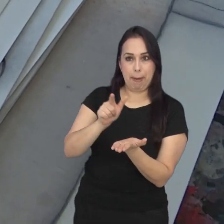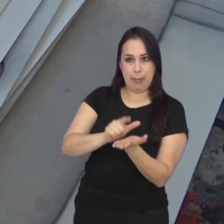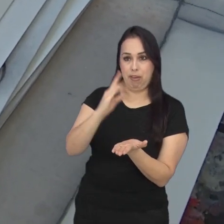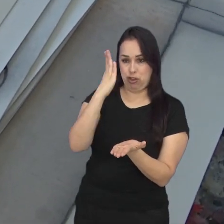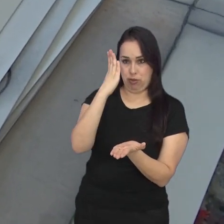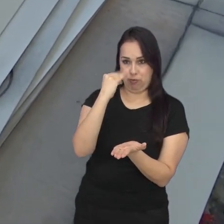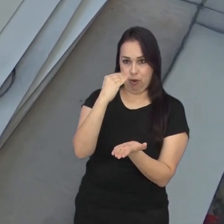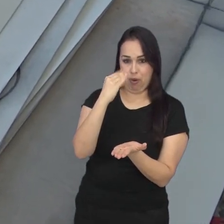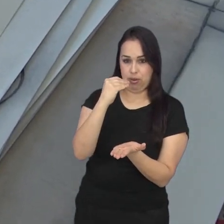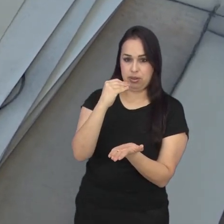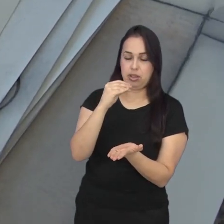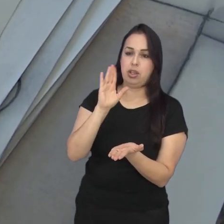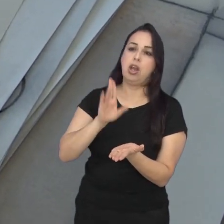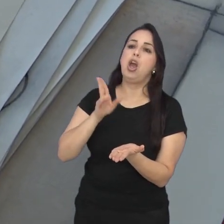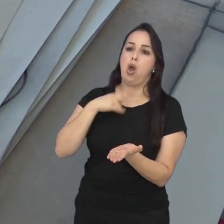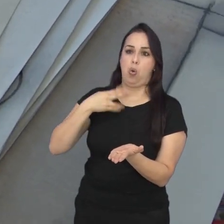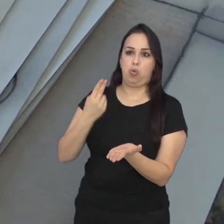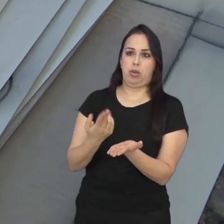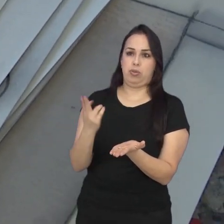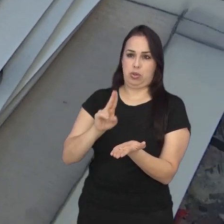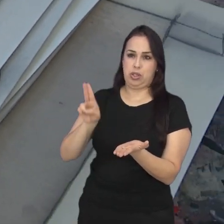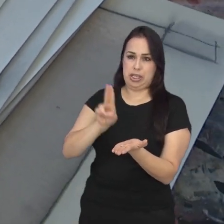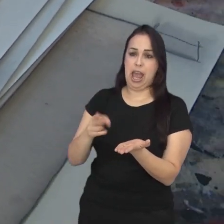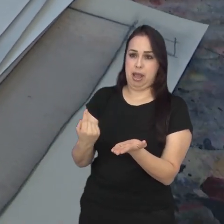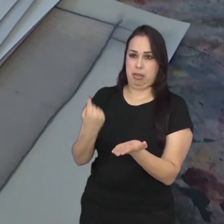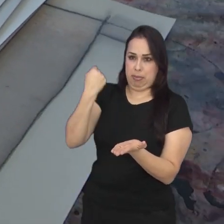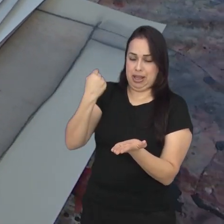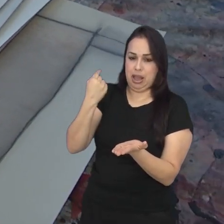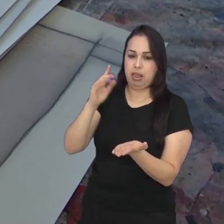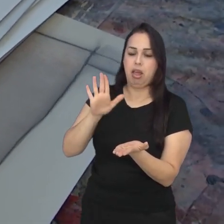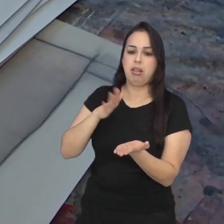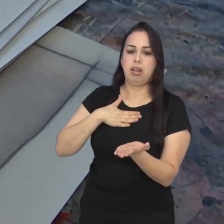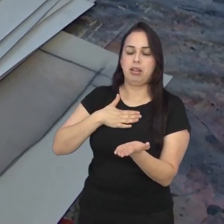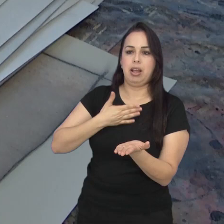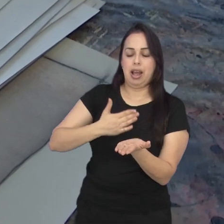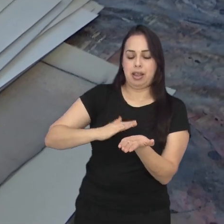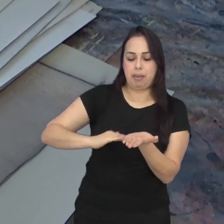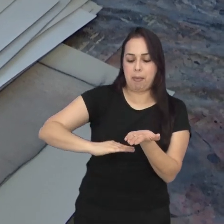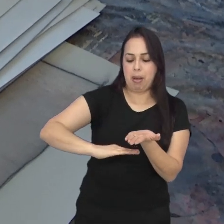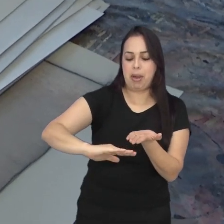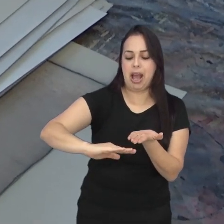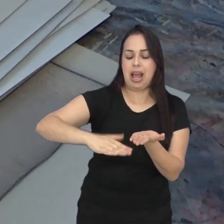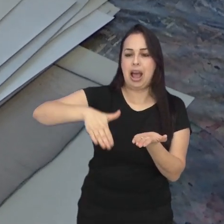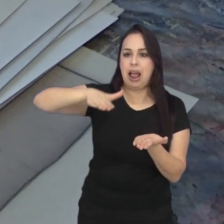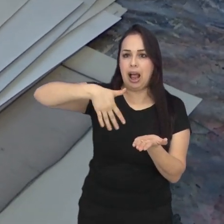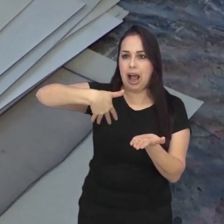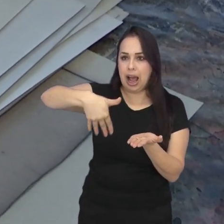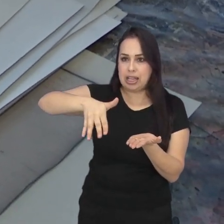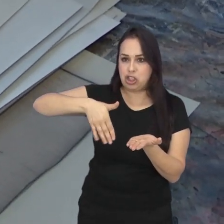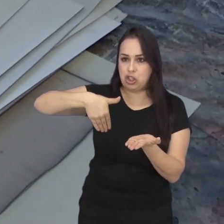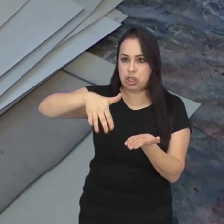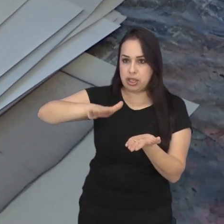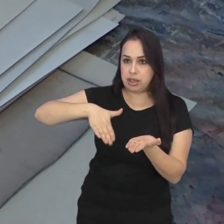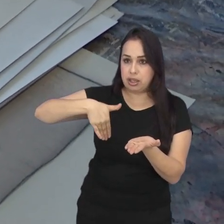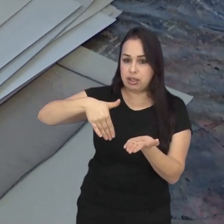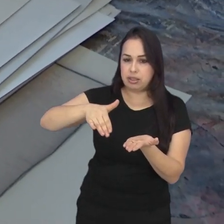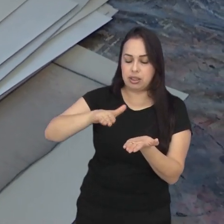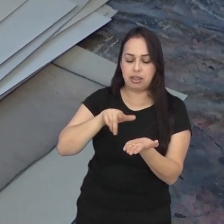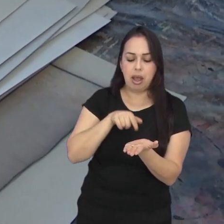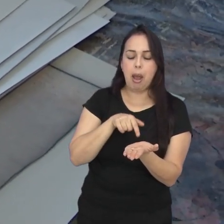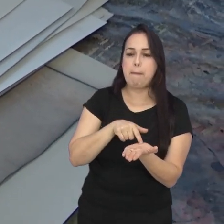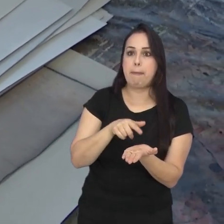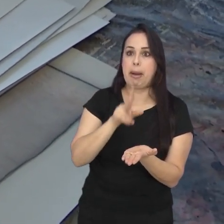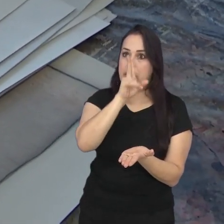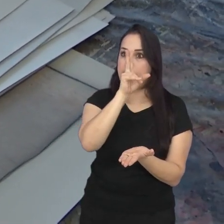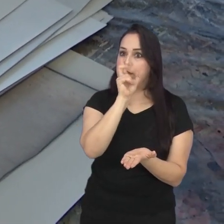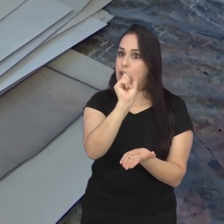papel fotográfico, né, que eu usei durante bastante tempo. Eu fazia uma base com tinta acrílica, né,